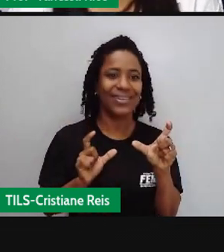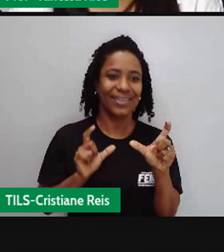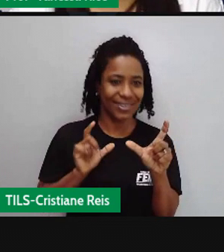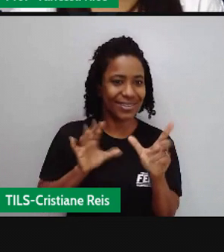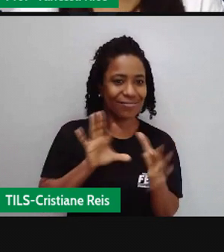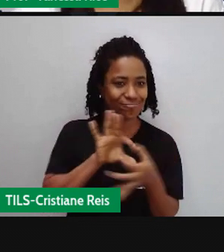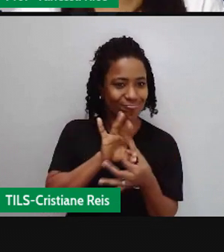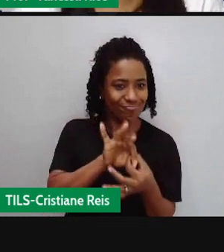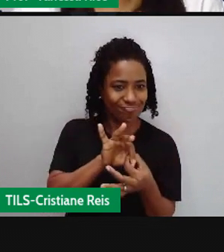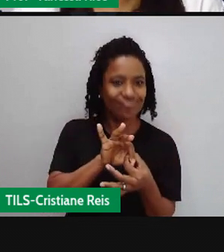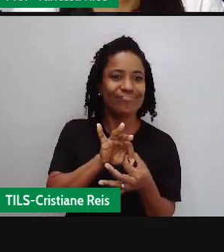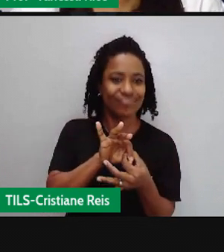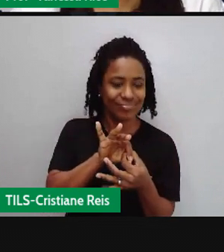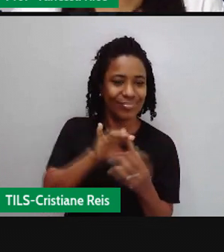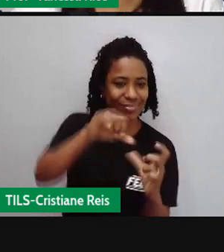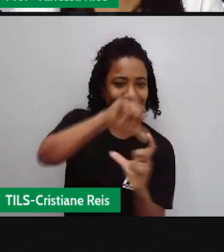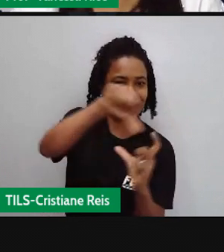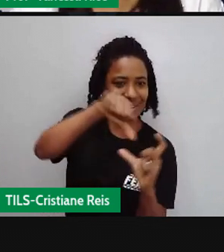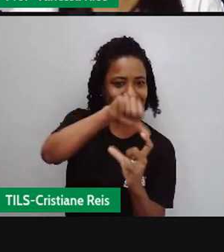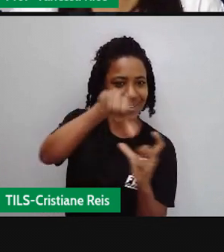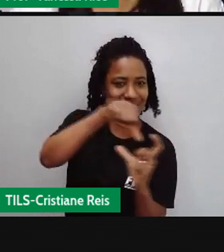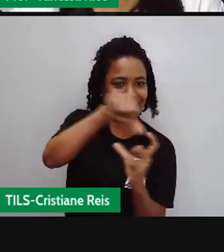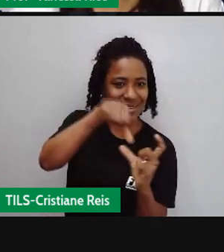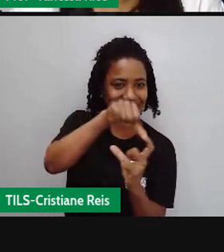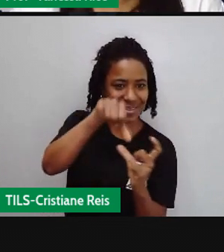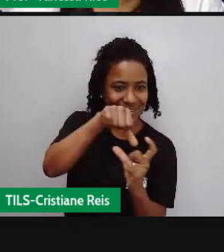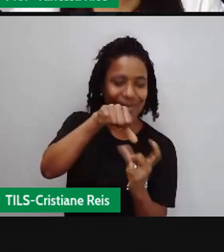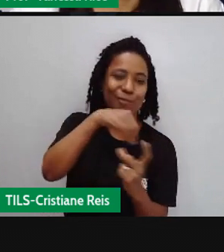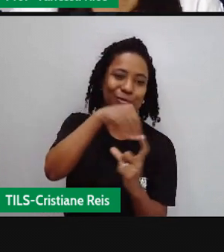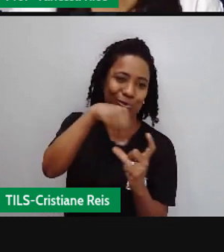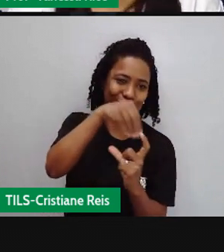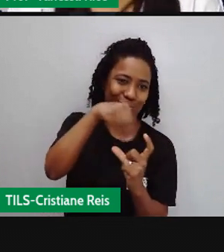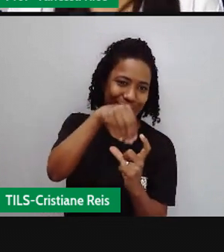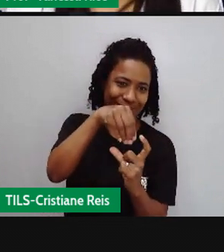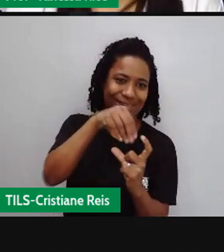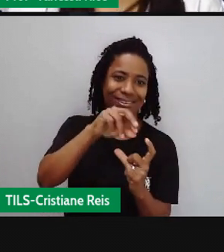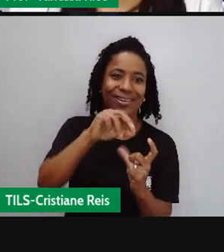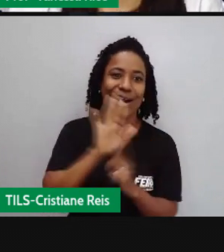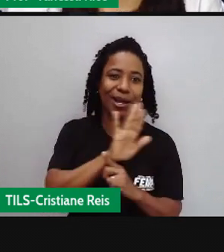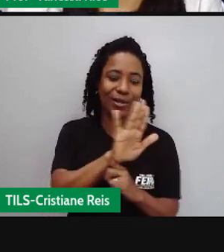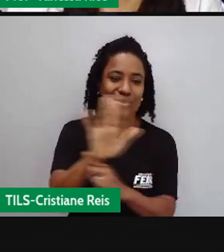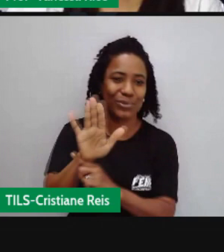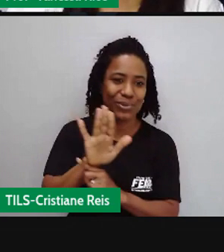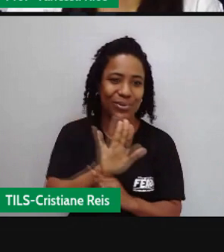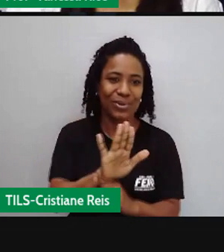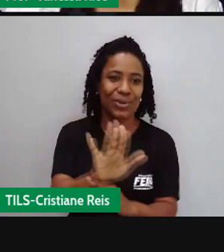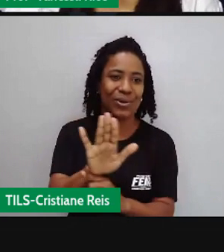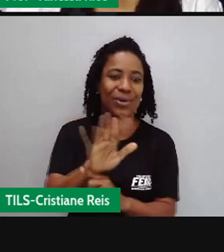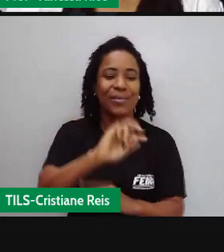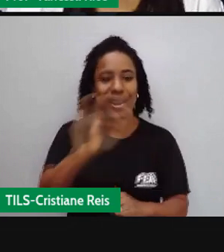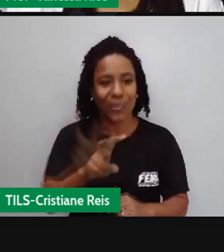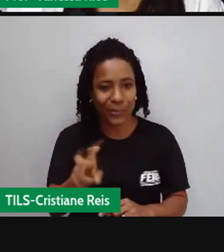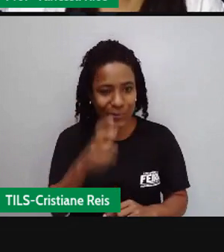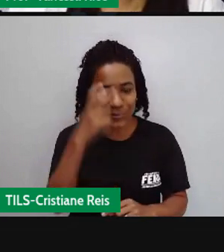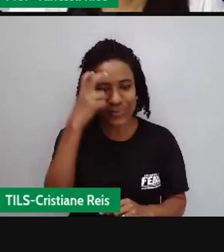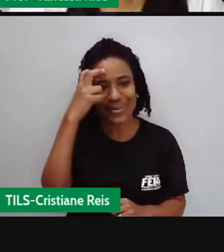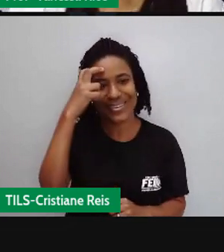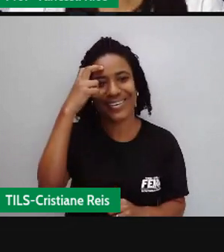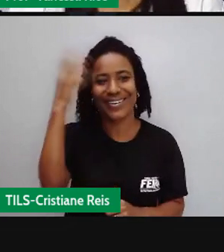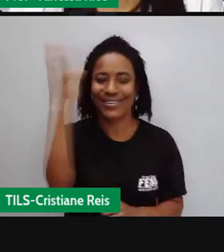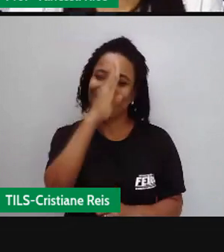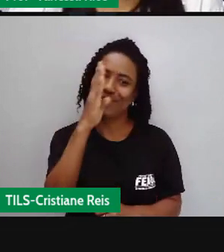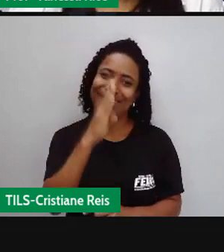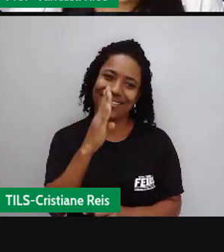descendem aí dessas outras etnias que contribuíram culturalmente com muitas riquezas, inclusive